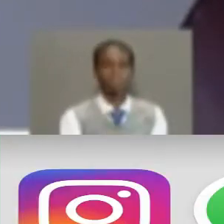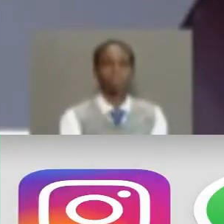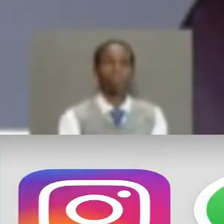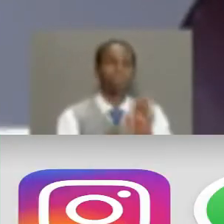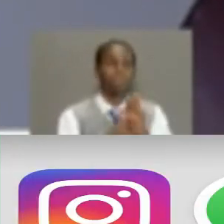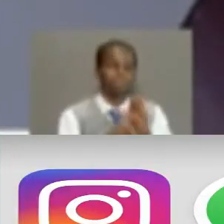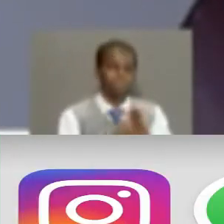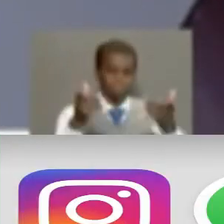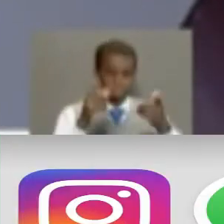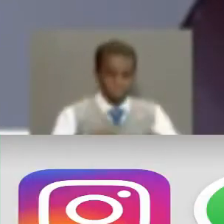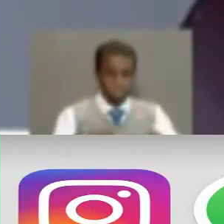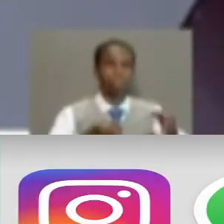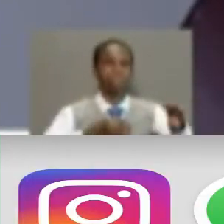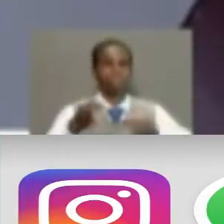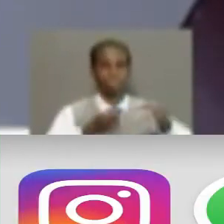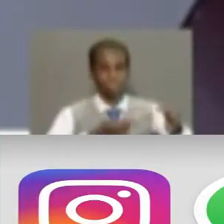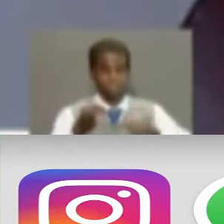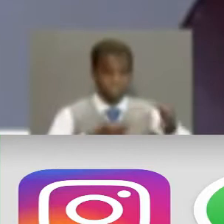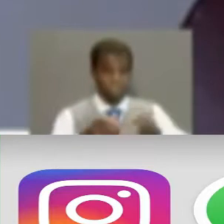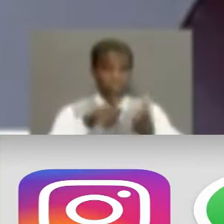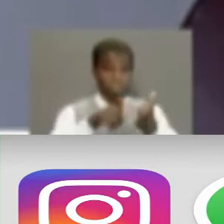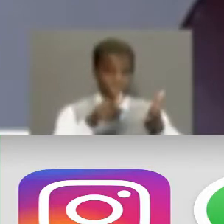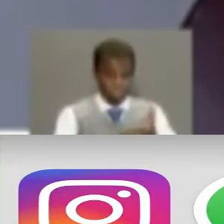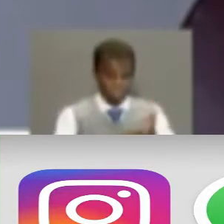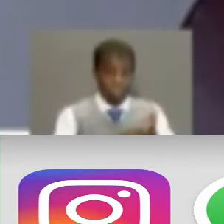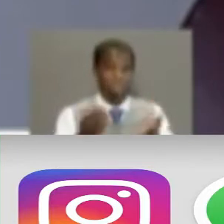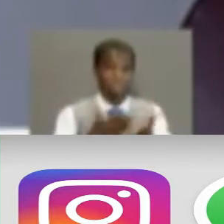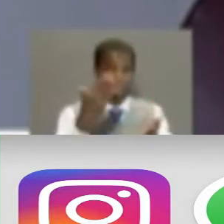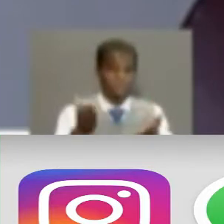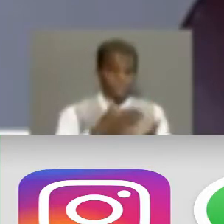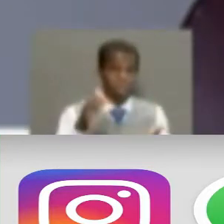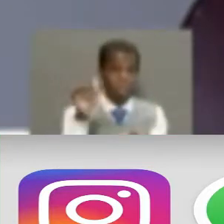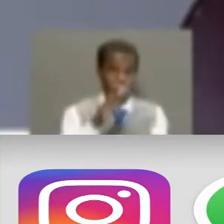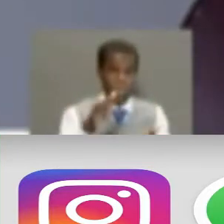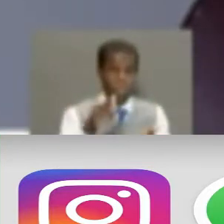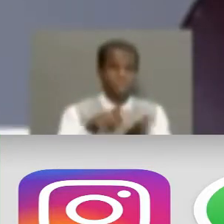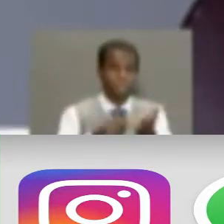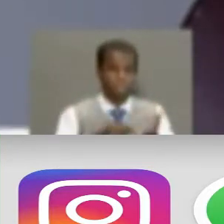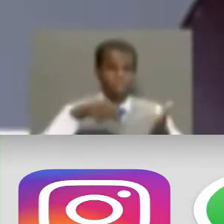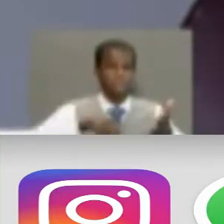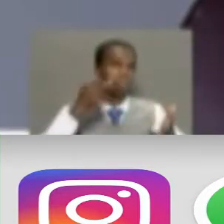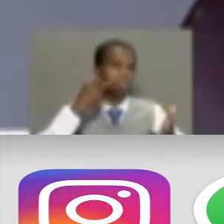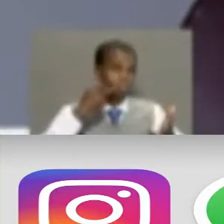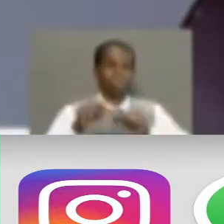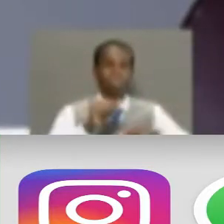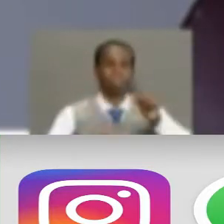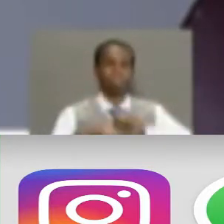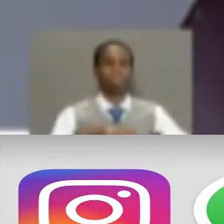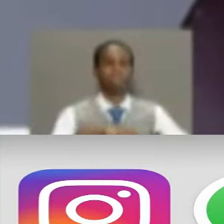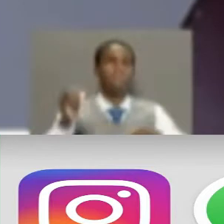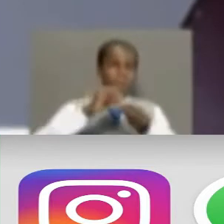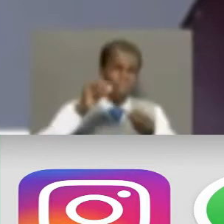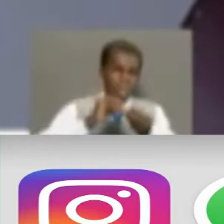questão da revisão constitucional, e das várias vezes que abordei em público, eu sempre questionei qual era o móvel. A minha preocupação não era tanto o texto. E a